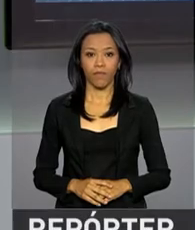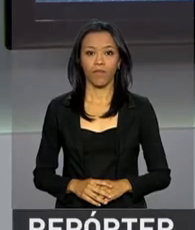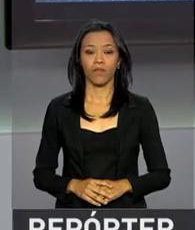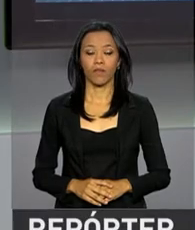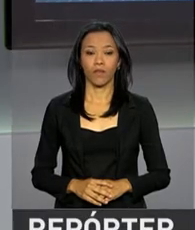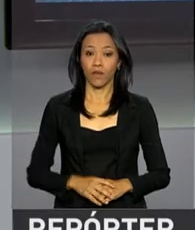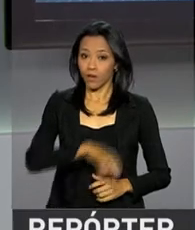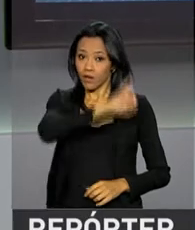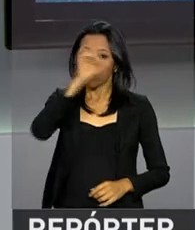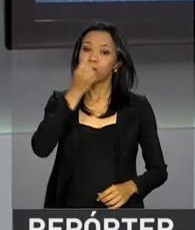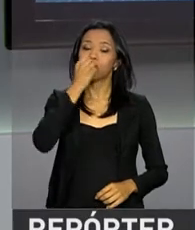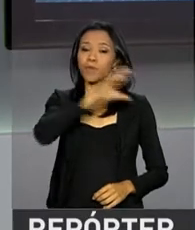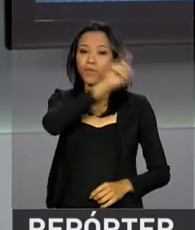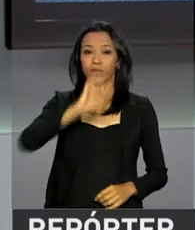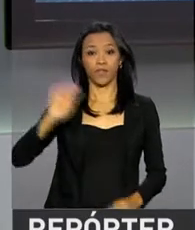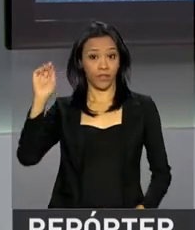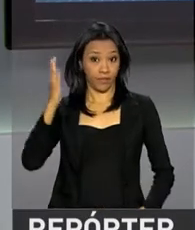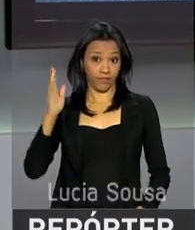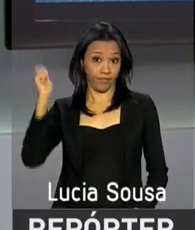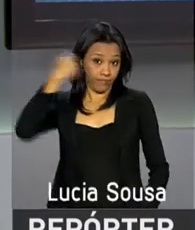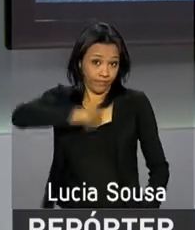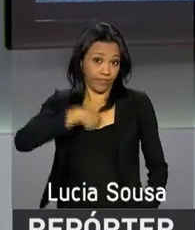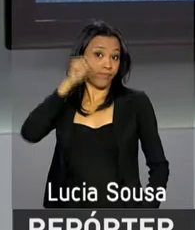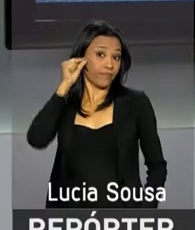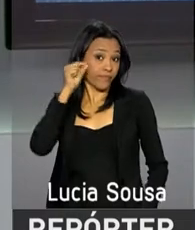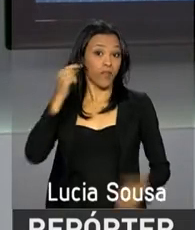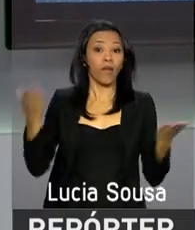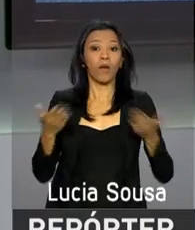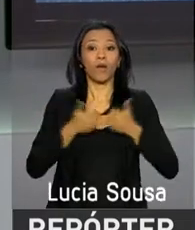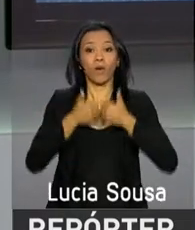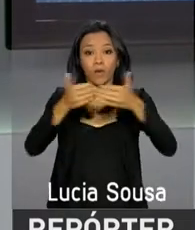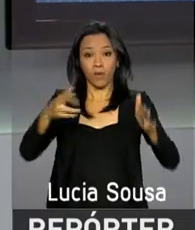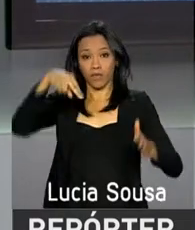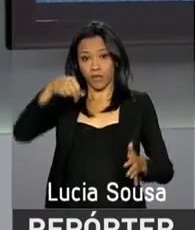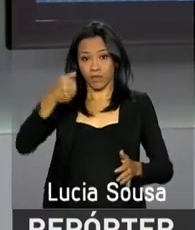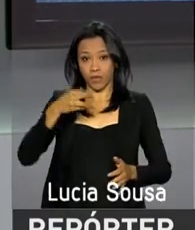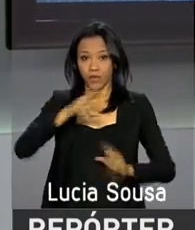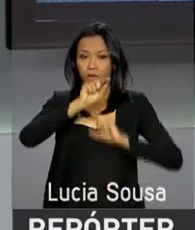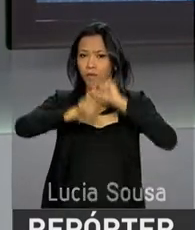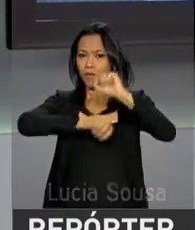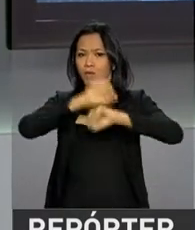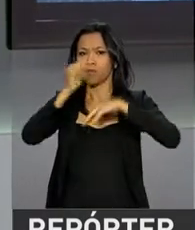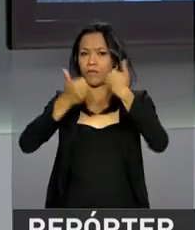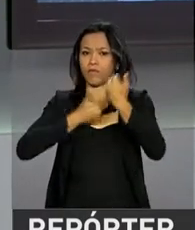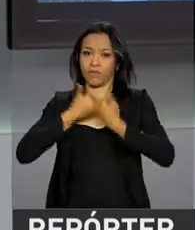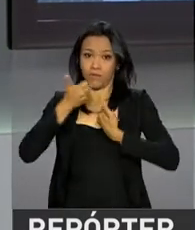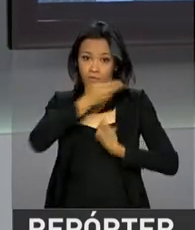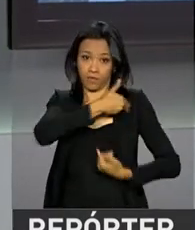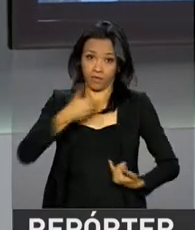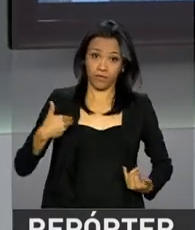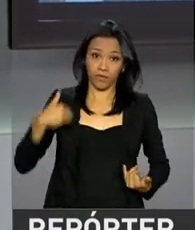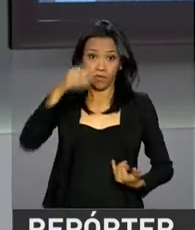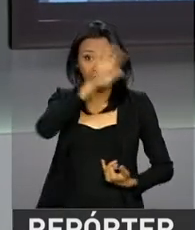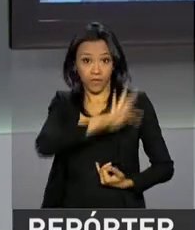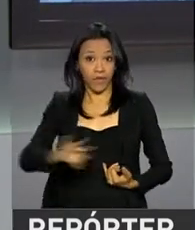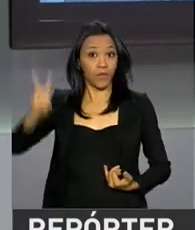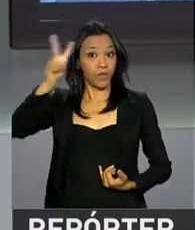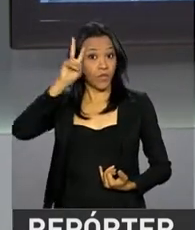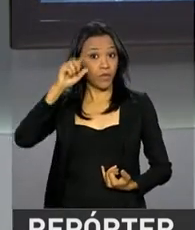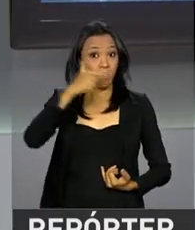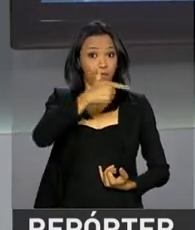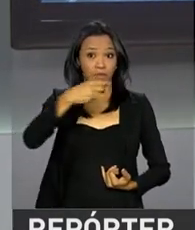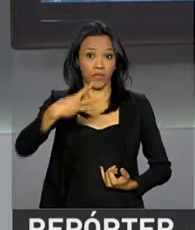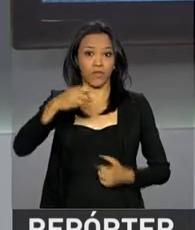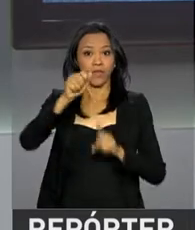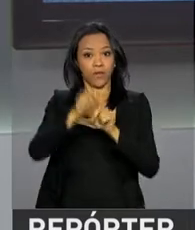olá bom dia eu sou país há dias e começa agora o repórter nbr com as notícias do governo federal desta segunda-feira 23